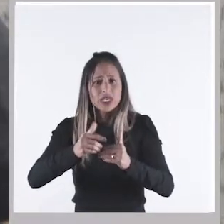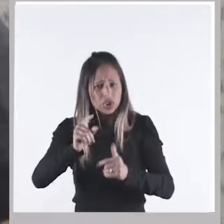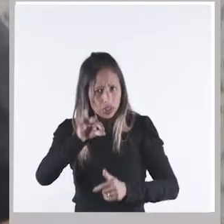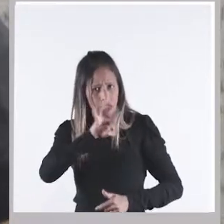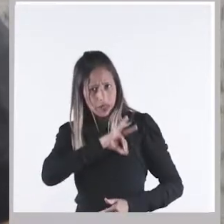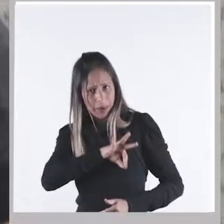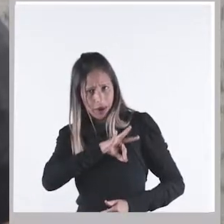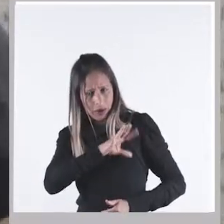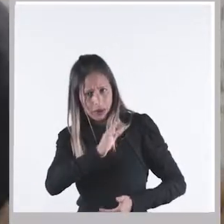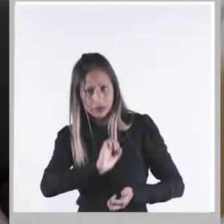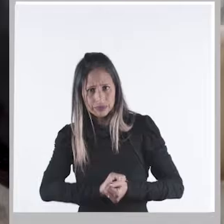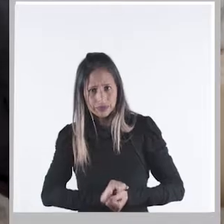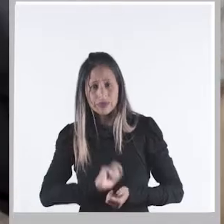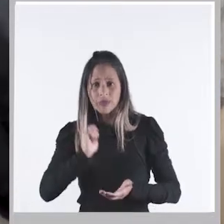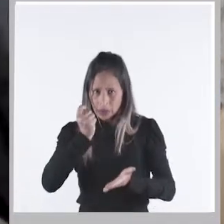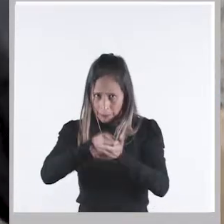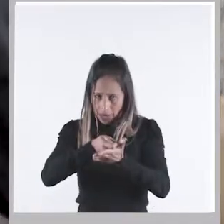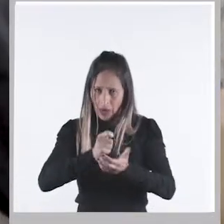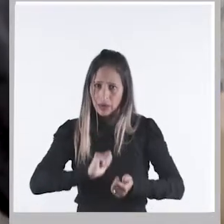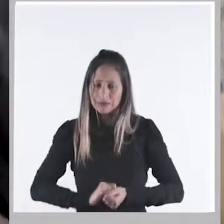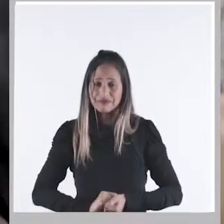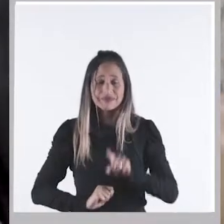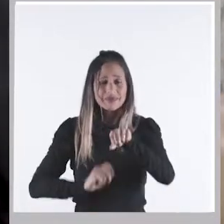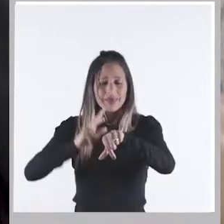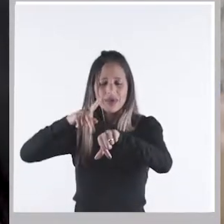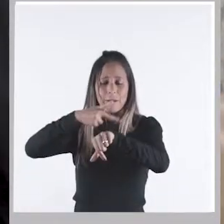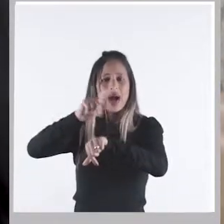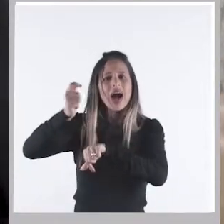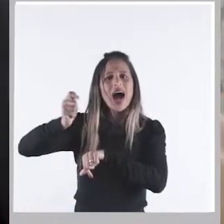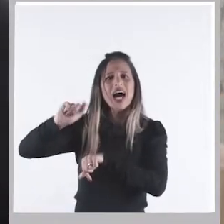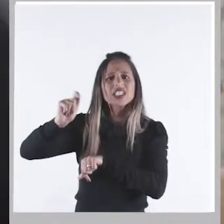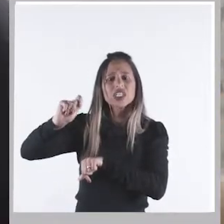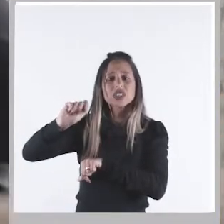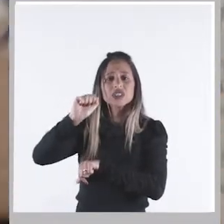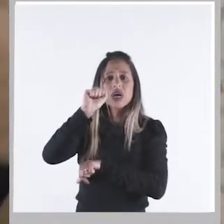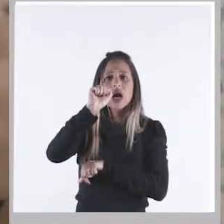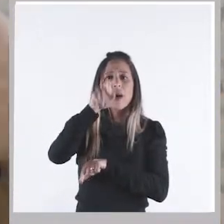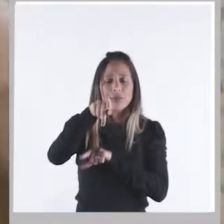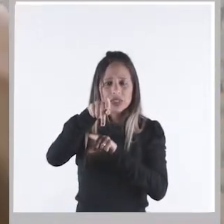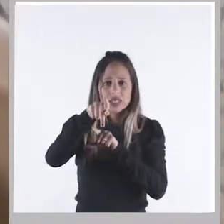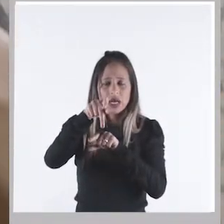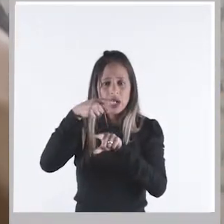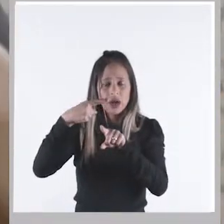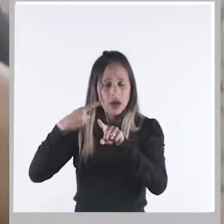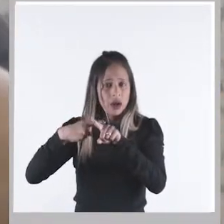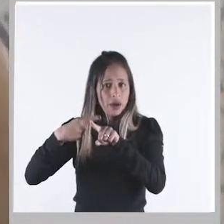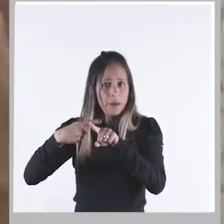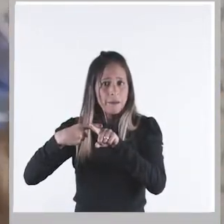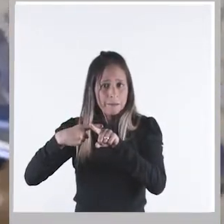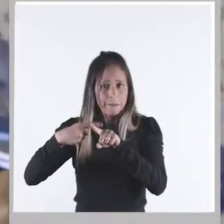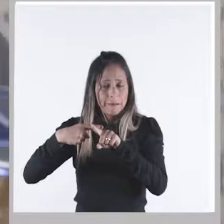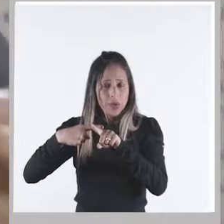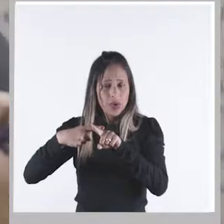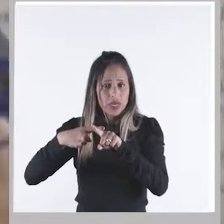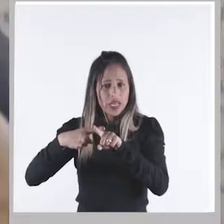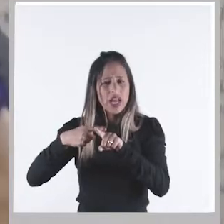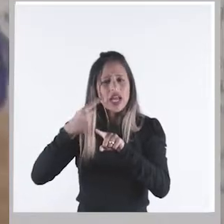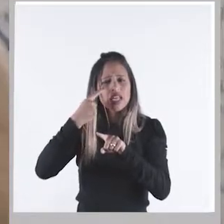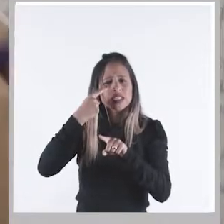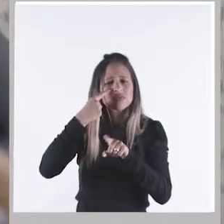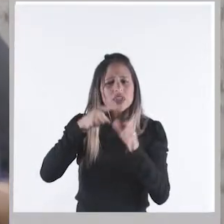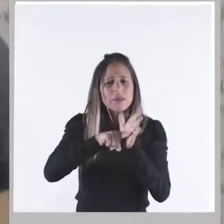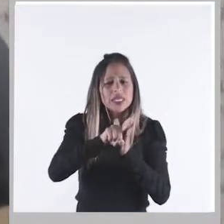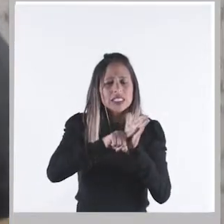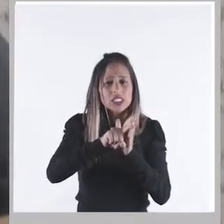devia ser remunerado, né? Sim. Agora, por exemplo, na Argentina, as mulheres vão se aposentar porque chegaram à conclusão